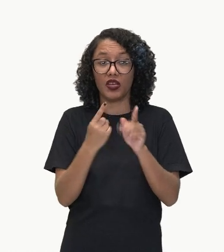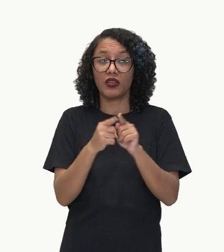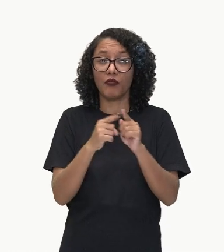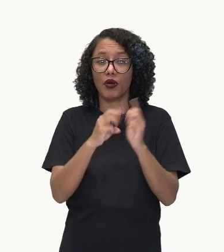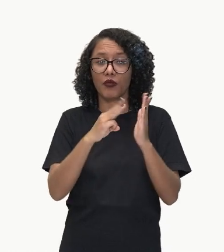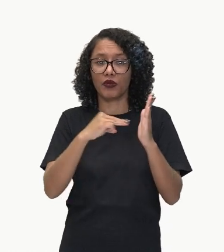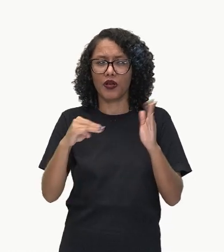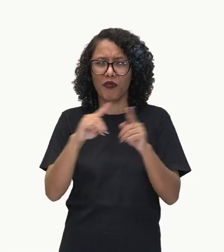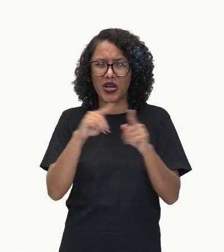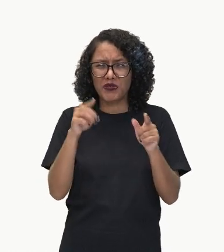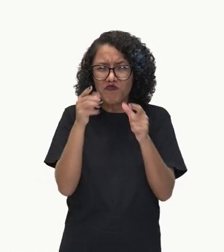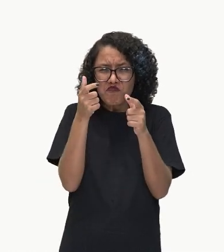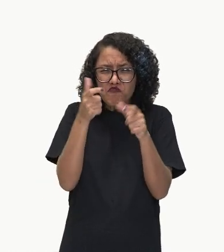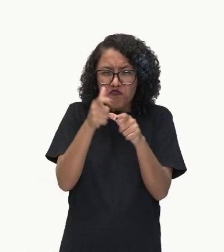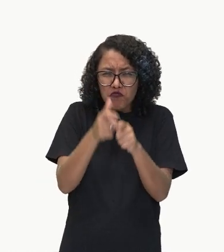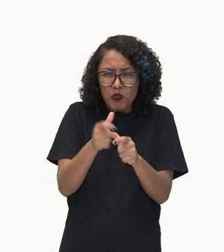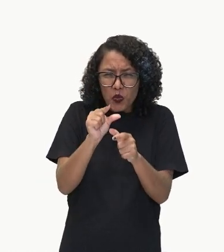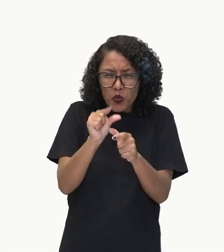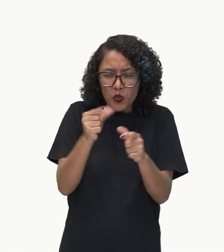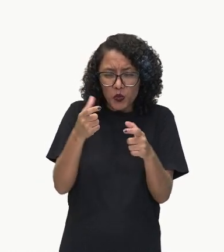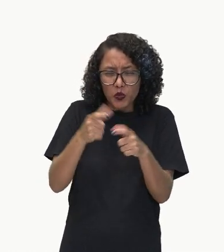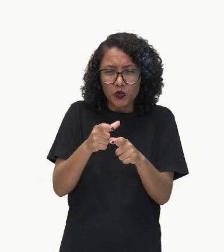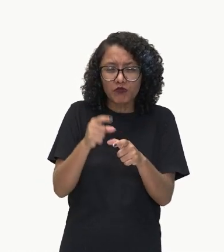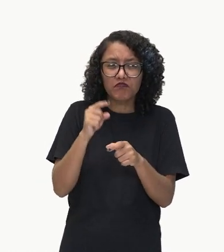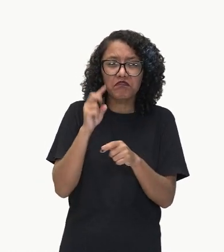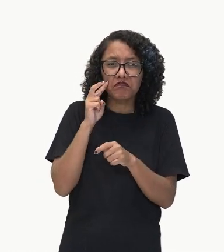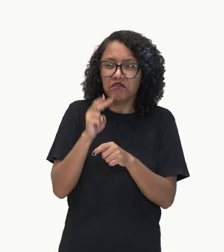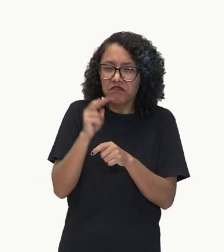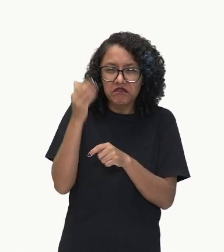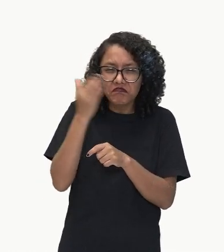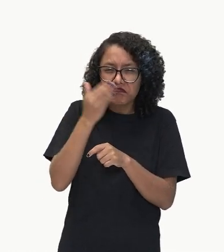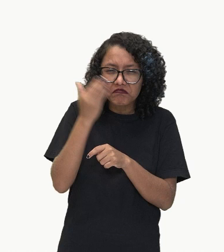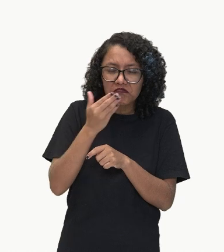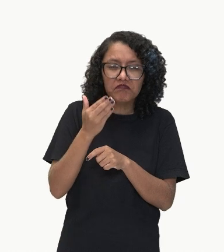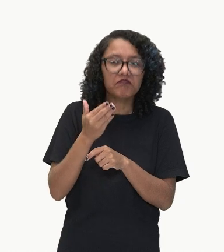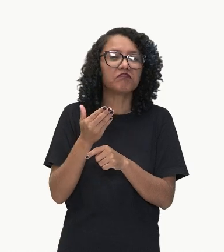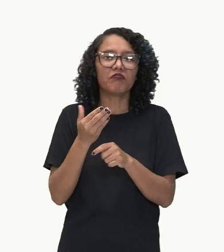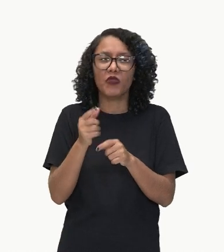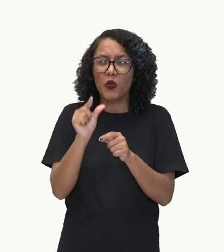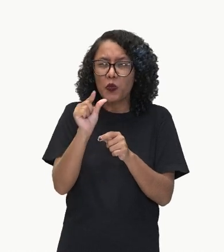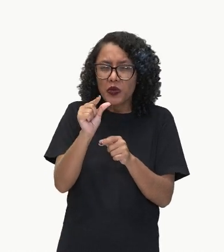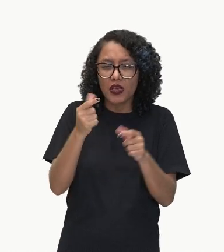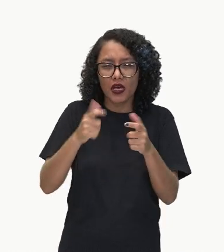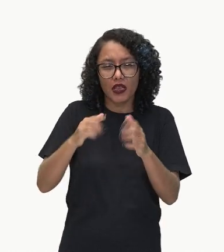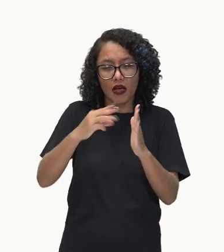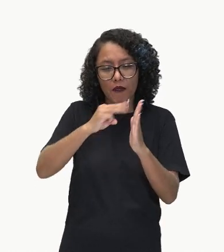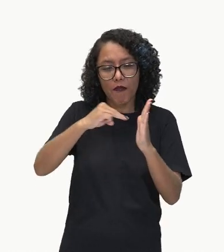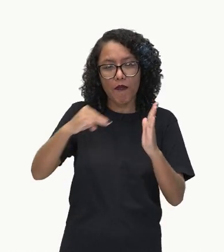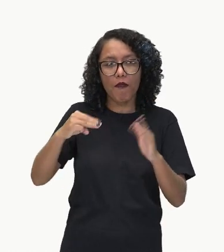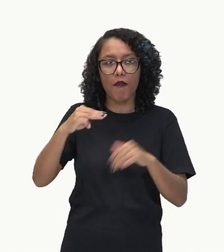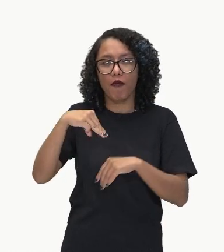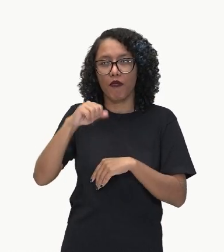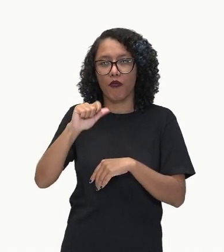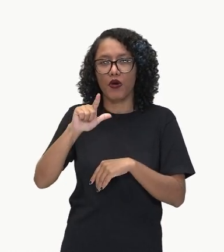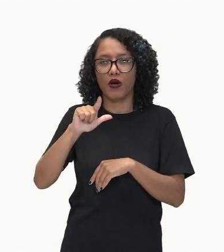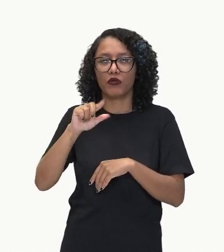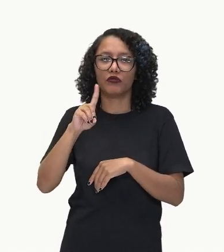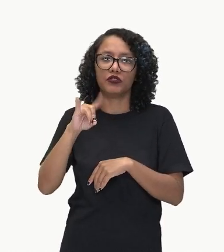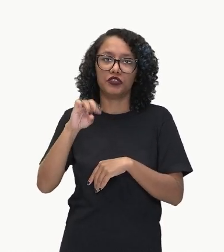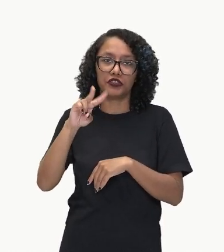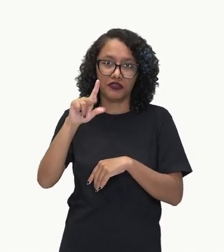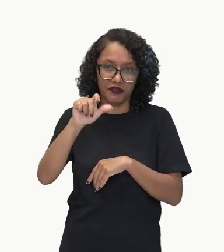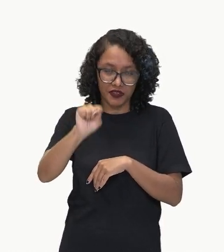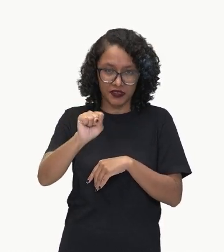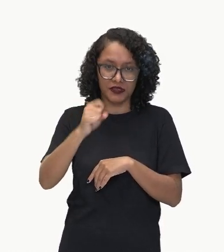Maldivas são tão pequenininhas que a gente não vai conseguir ter aí no mapa. Mas são esses países que fazem,